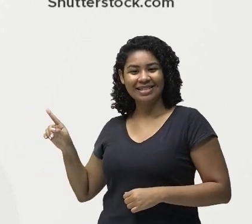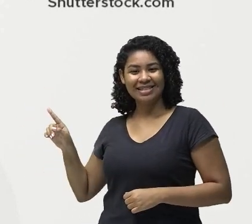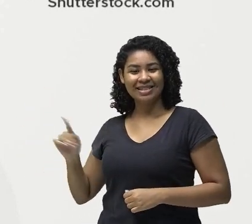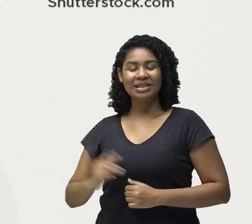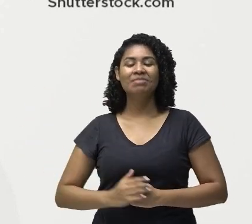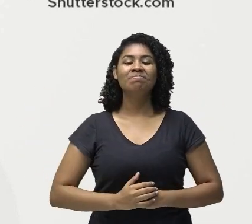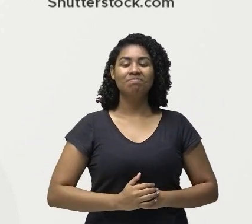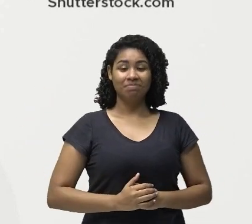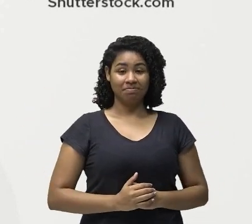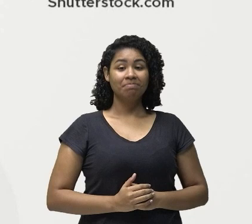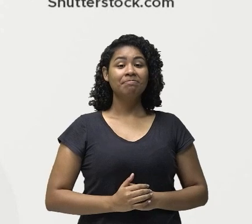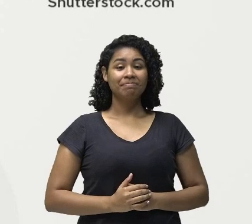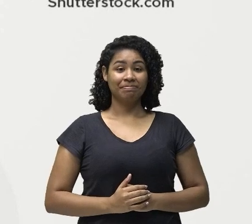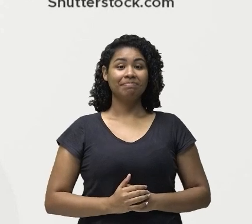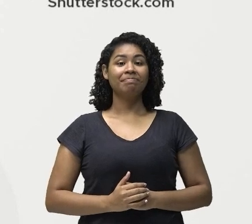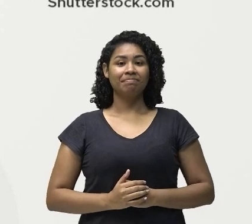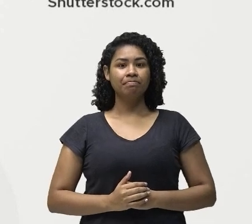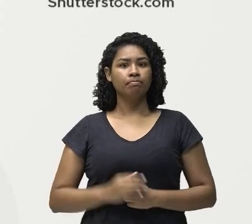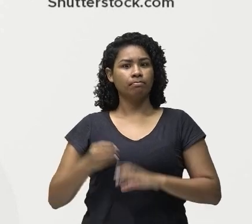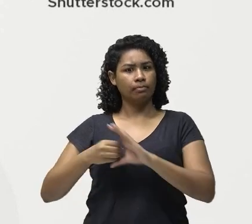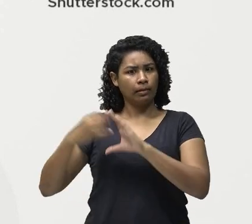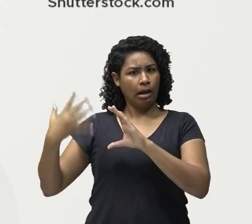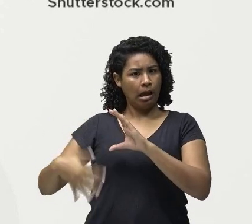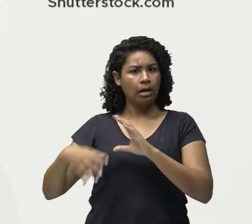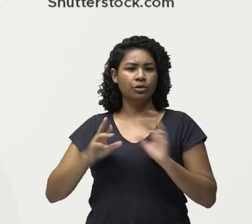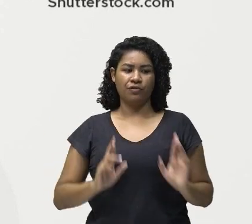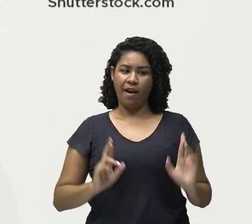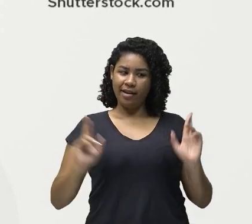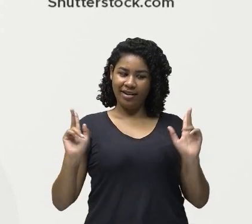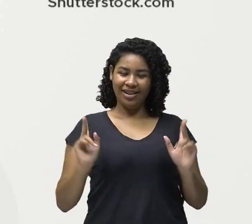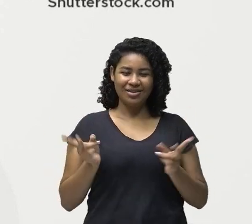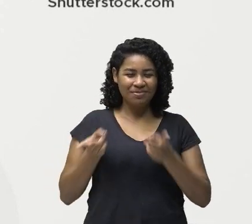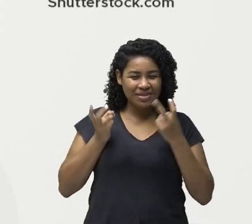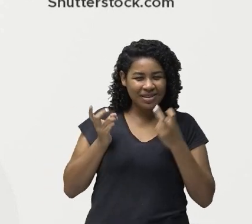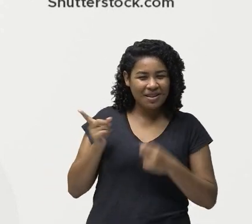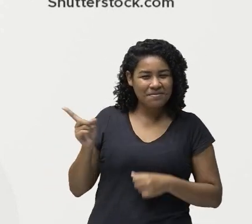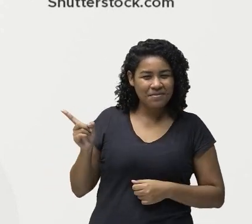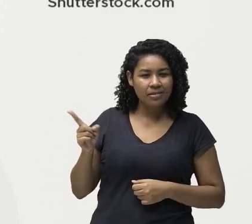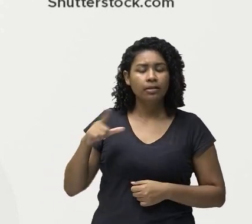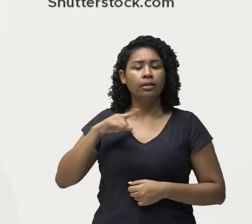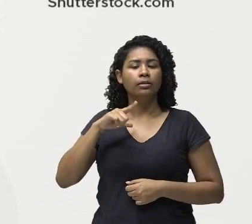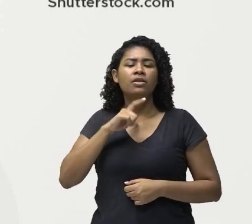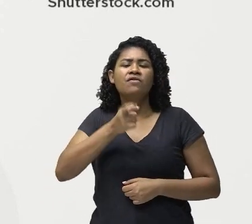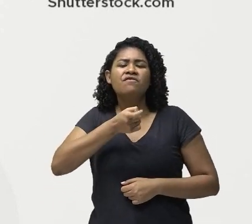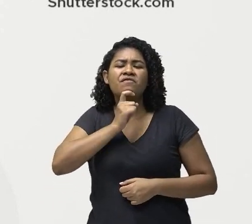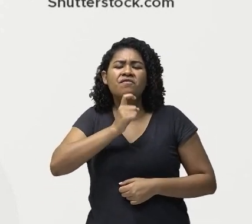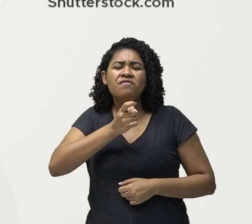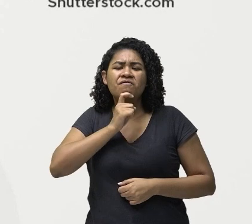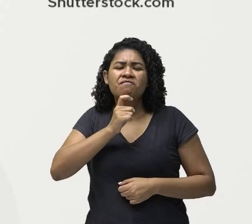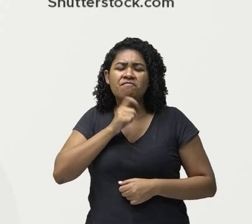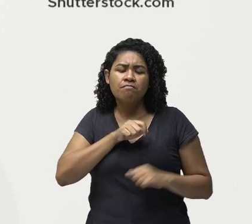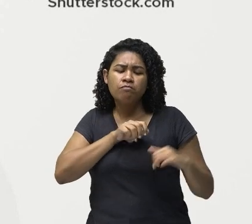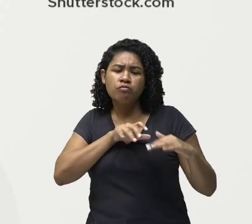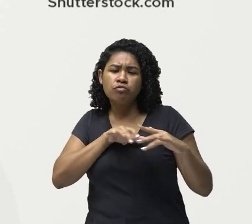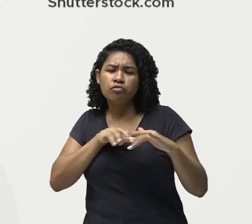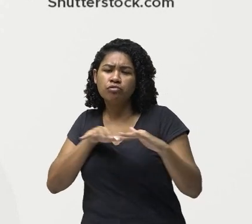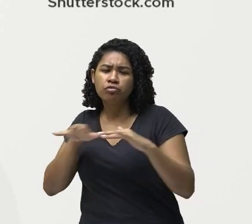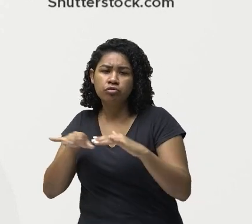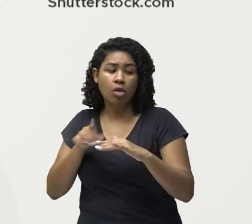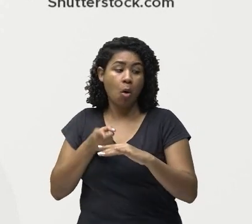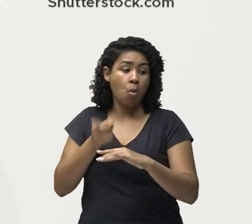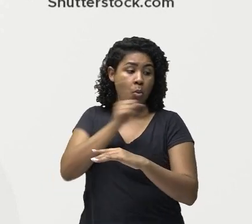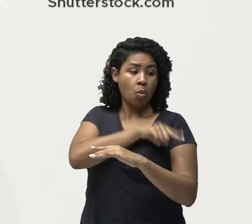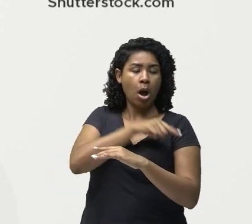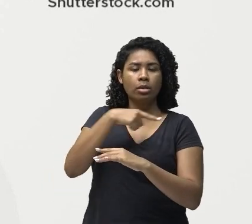essa outra massa de ar que tem características diferentes, por exemplo, a massa de ar frio, e ele desce e